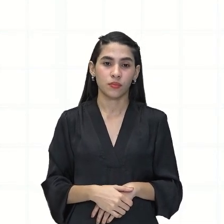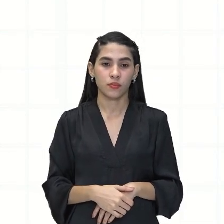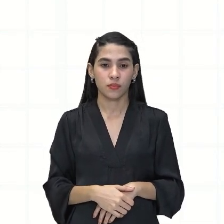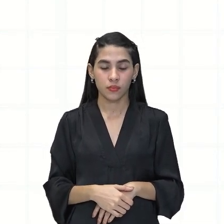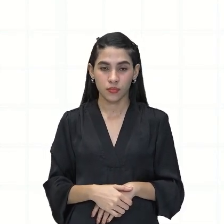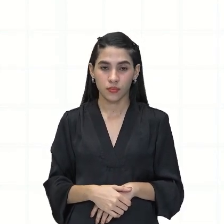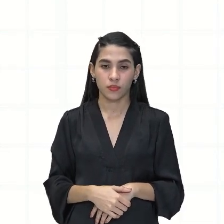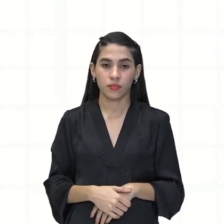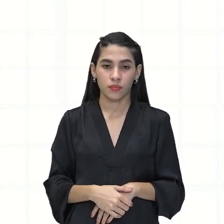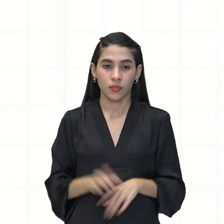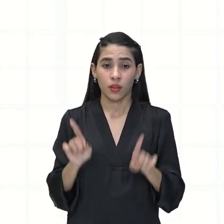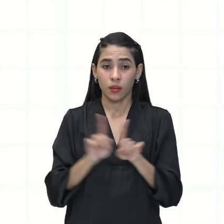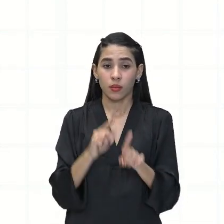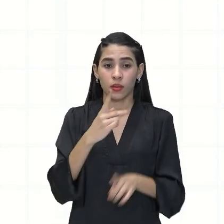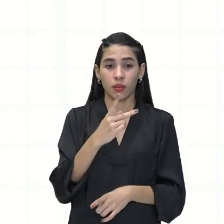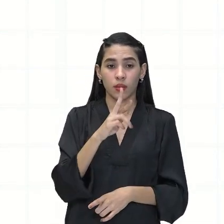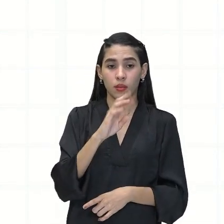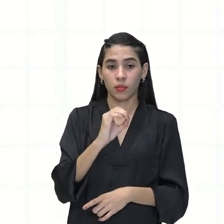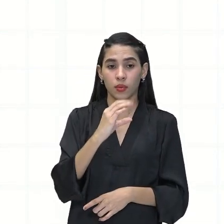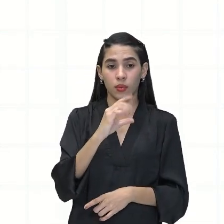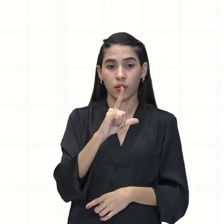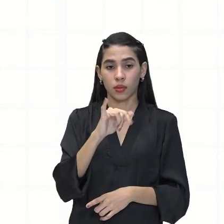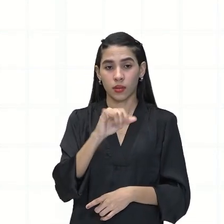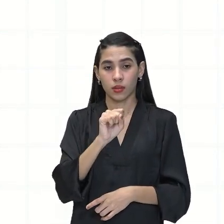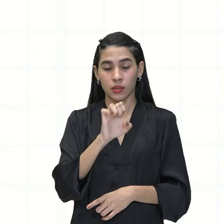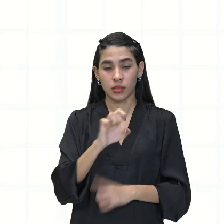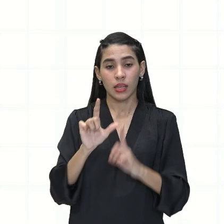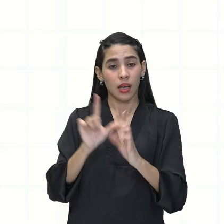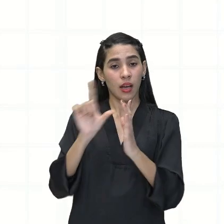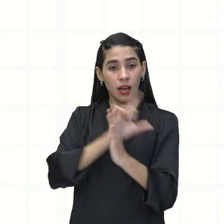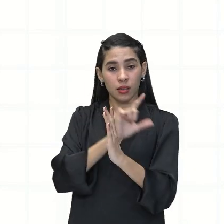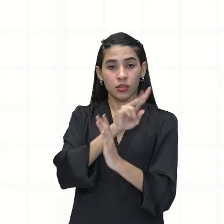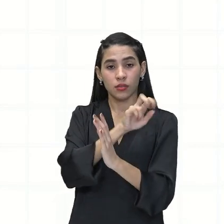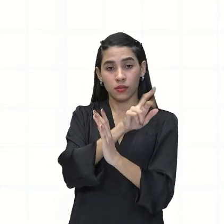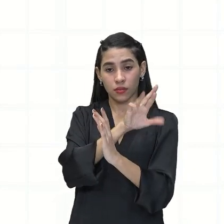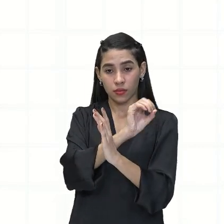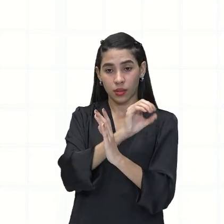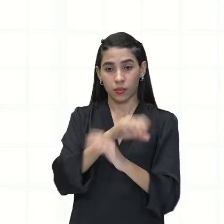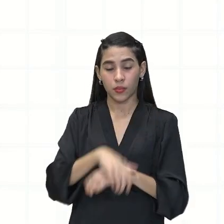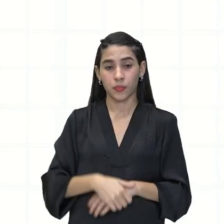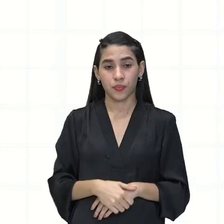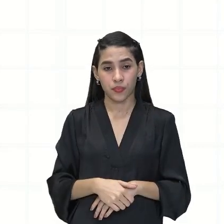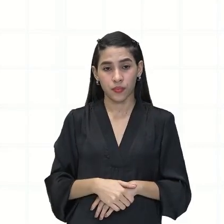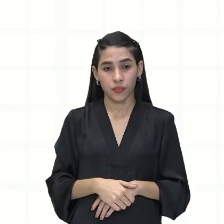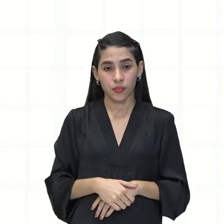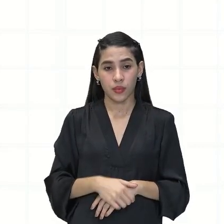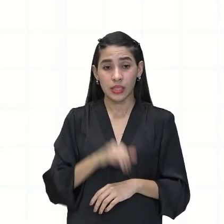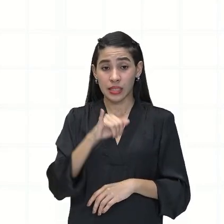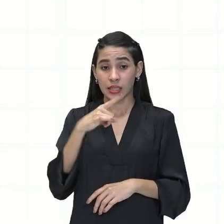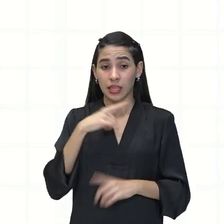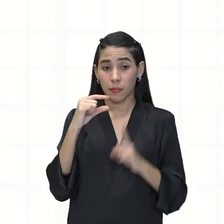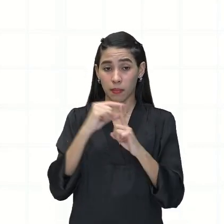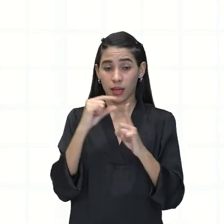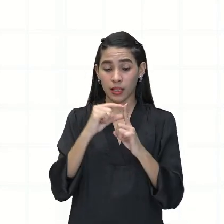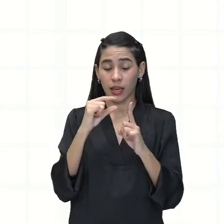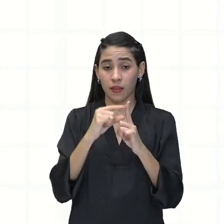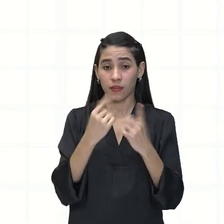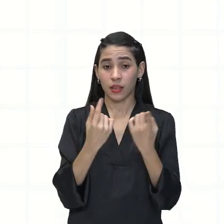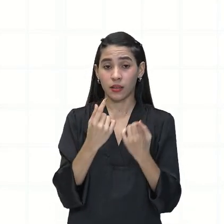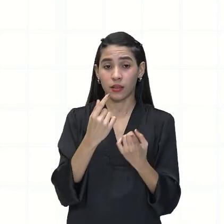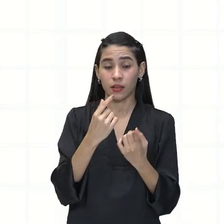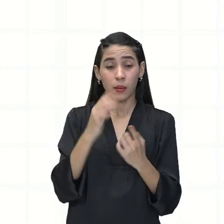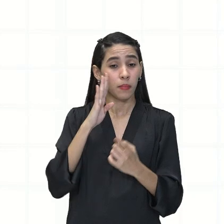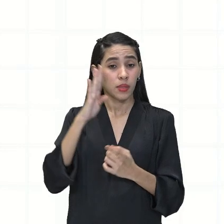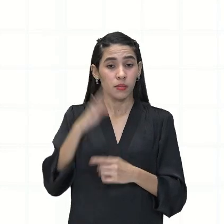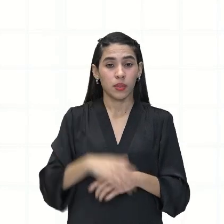a próclise quando o pronome oblíquo vem antes do verbo, quando nós temos termos atrativos. E agora o termo atrativo são o quê?